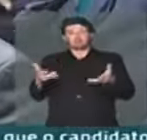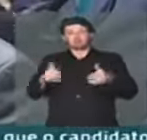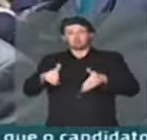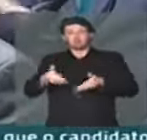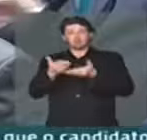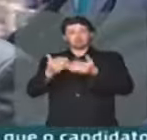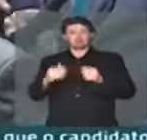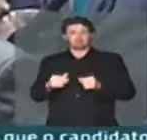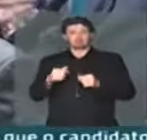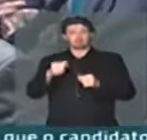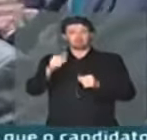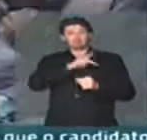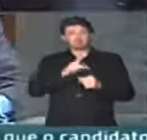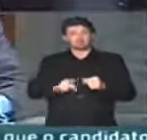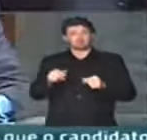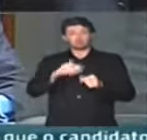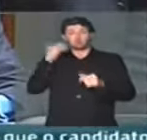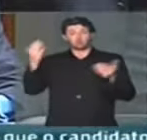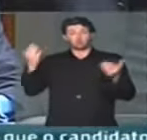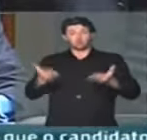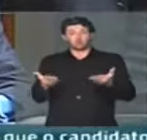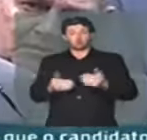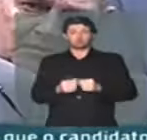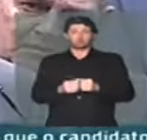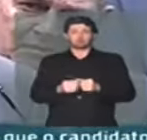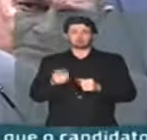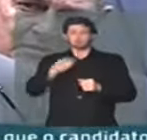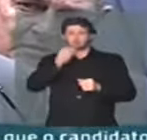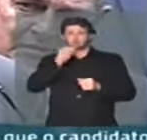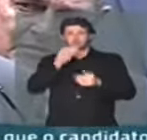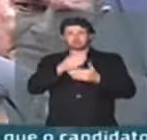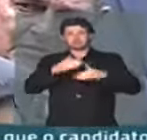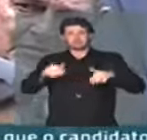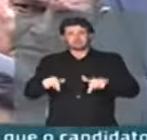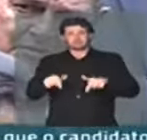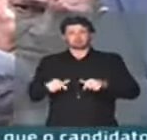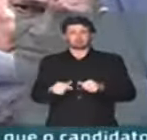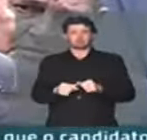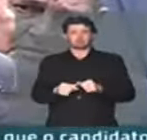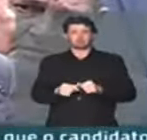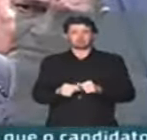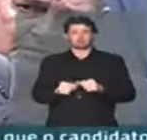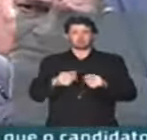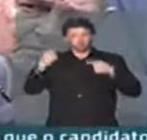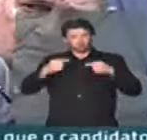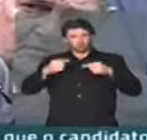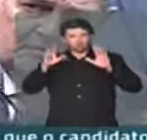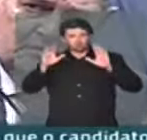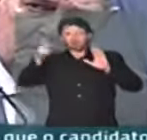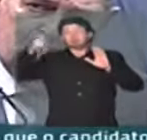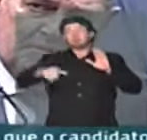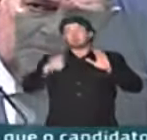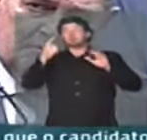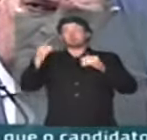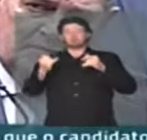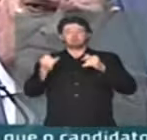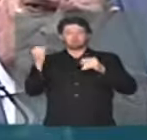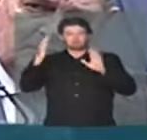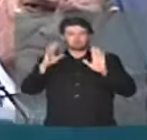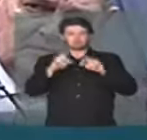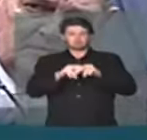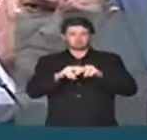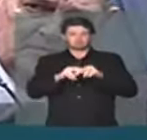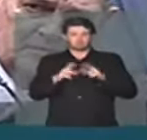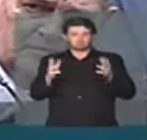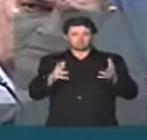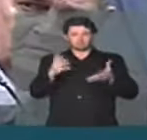presidente. Foi presidente dessa casa, faleceu hoje, e nós podíamos ter encerrado a sessão. Não estou discutindo aqui mais o mérito da